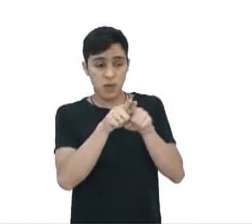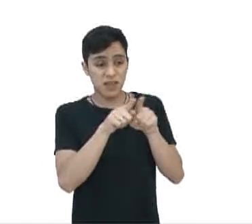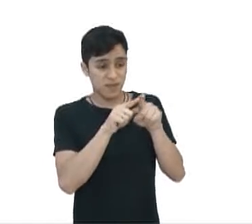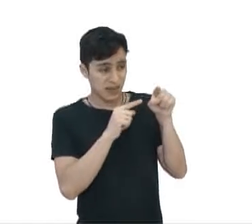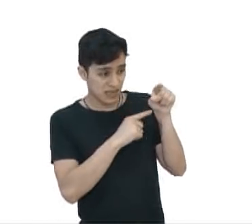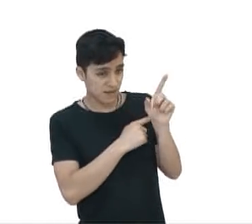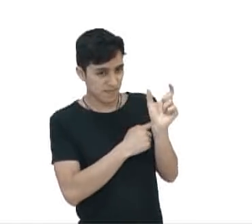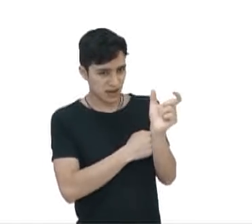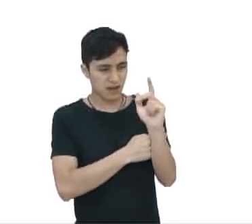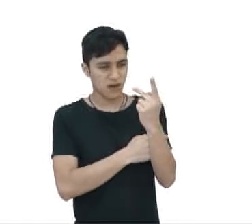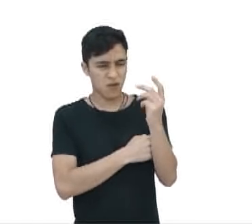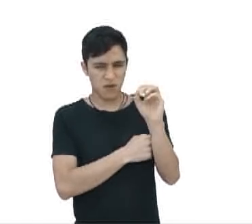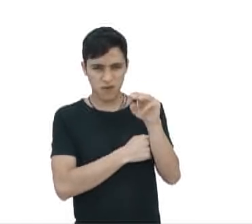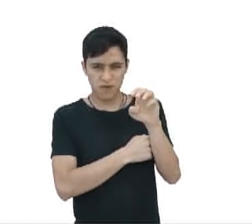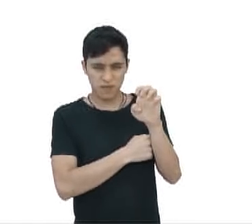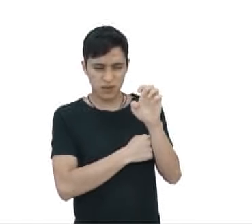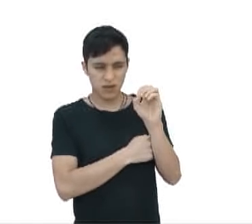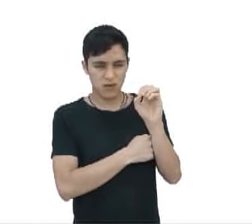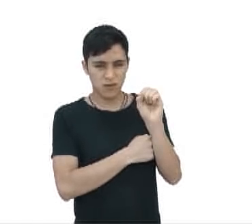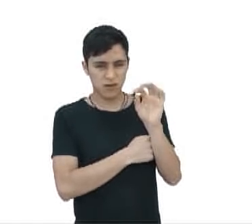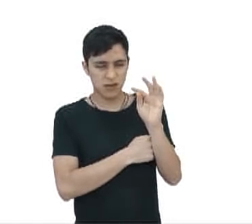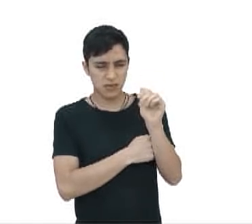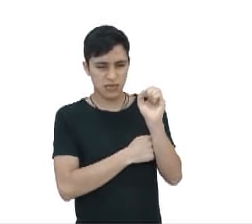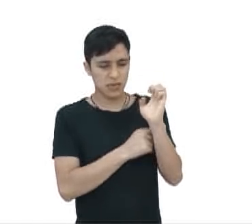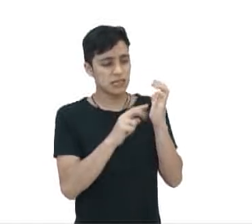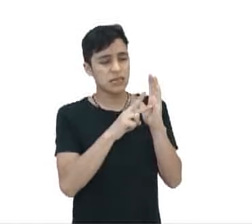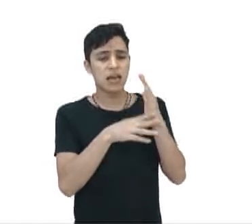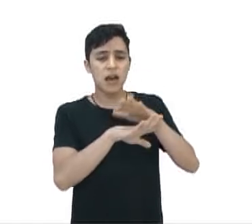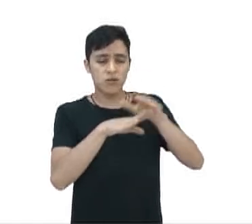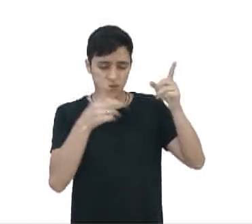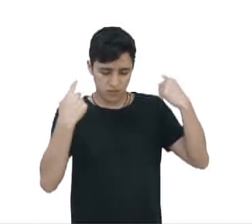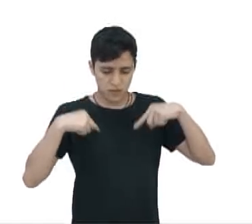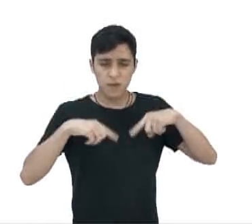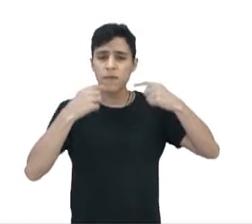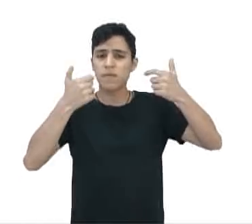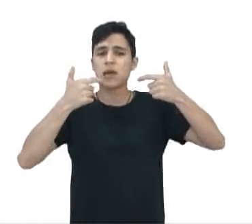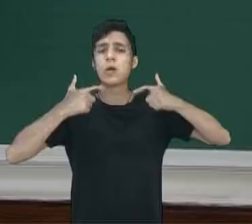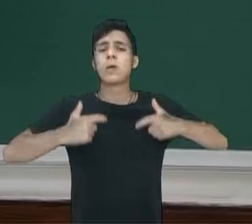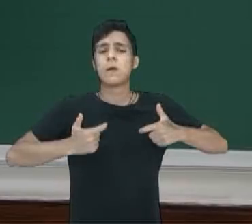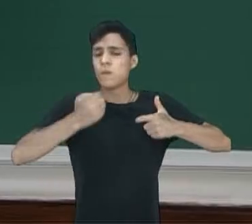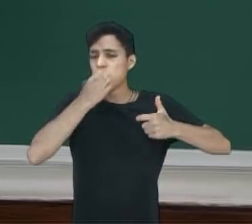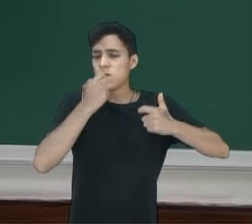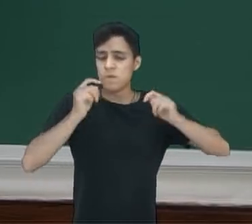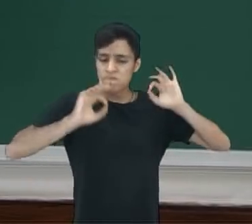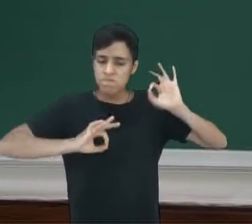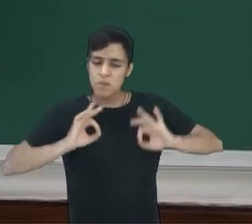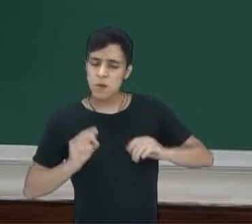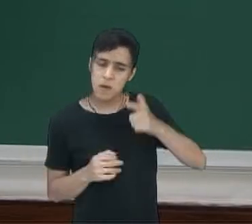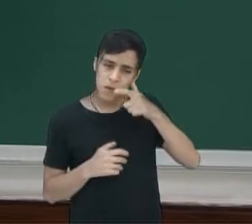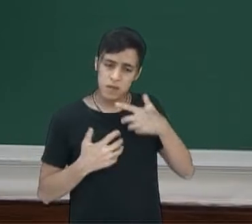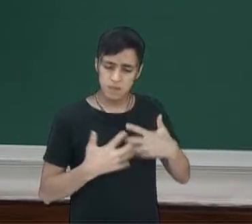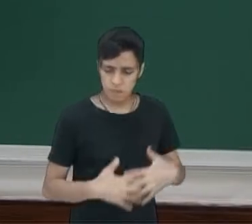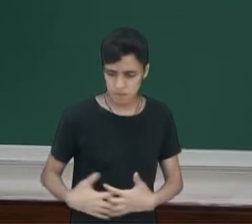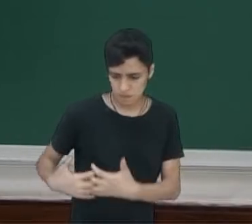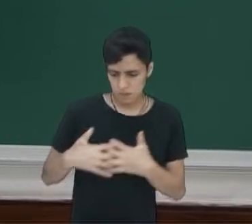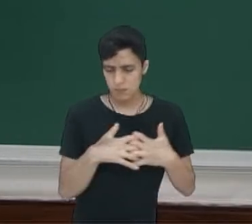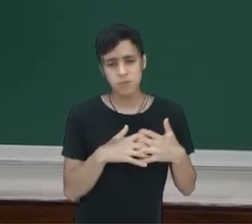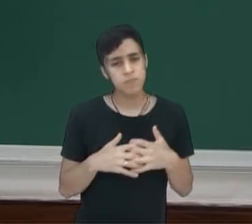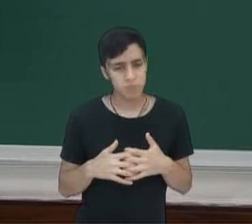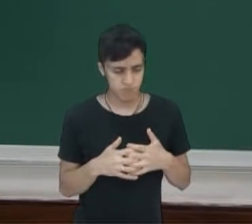ambiente interno adequado para o bom funcionamento do organismo. E ainda, além da